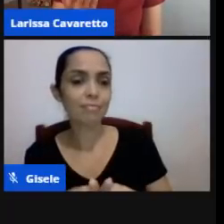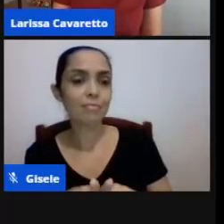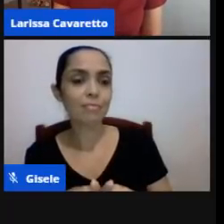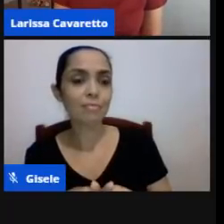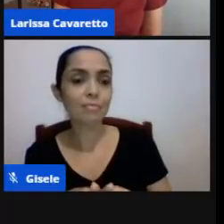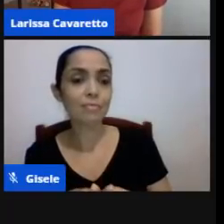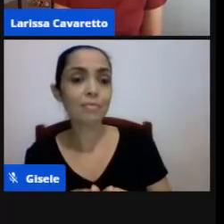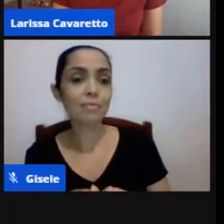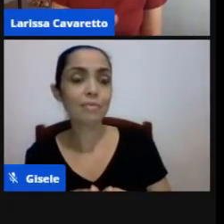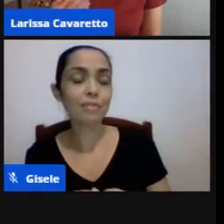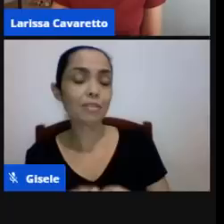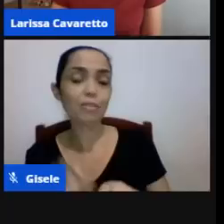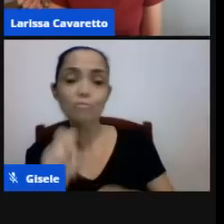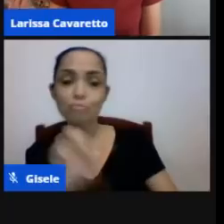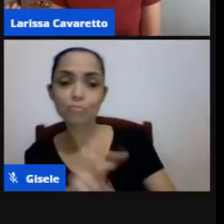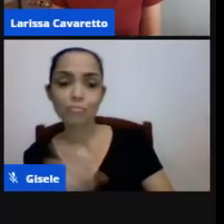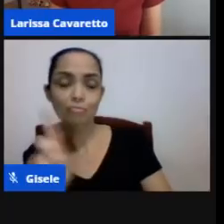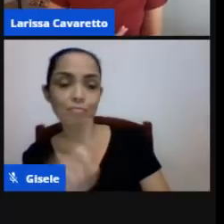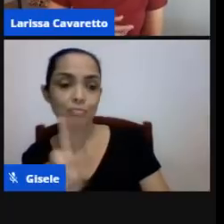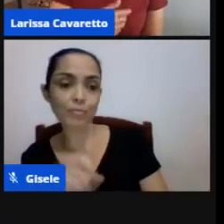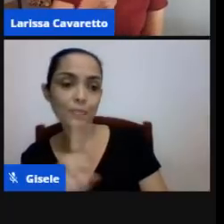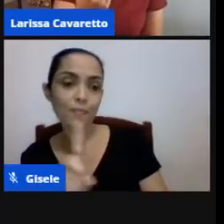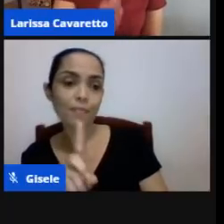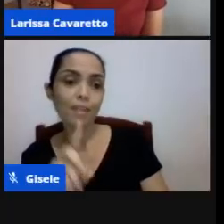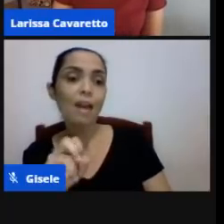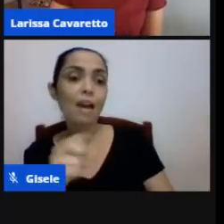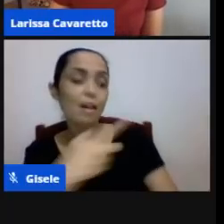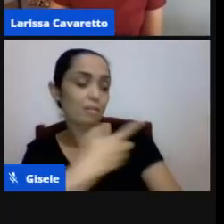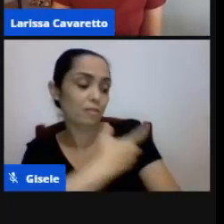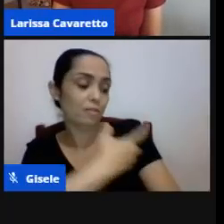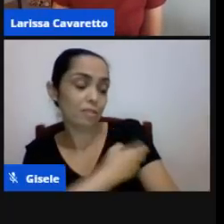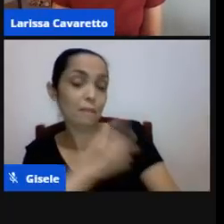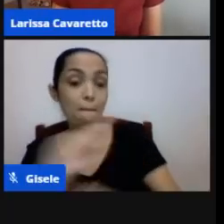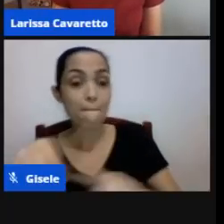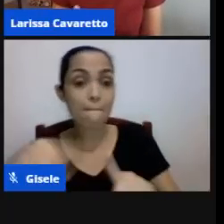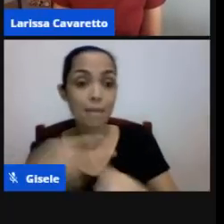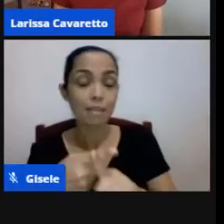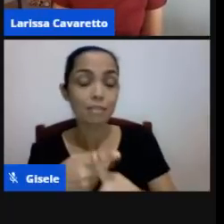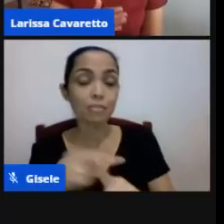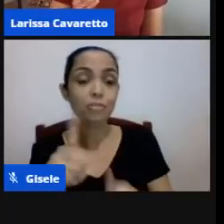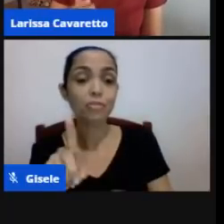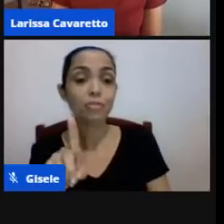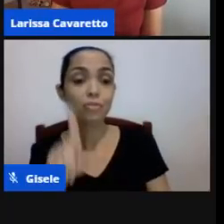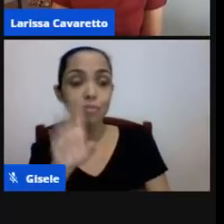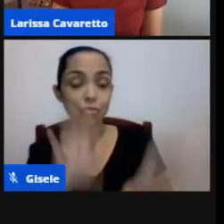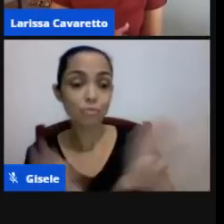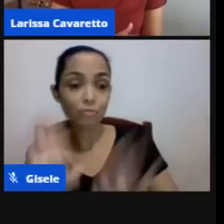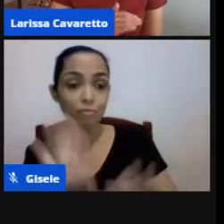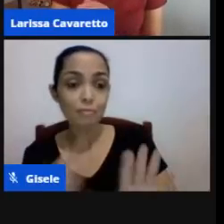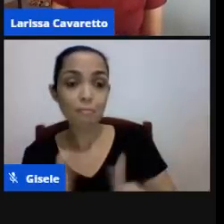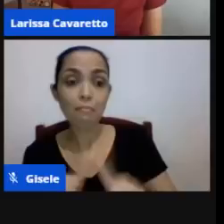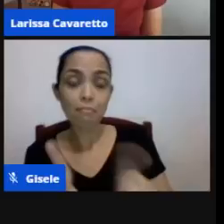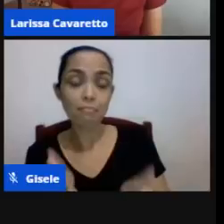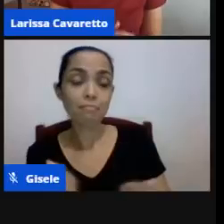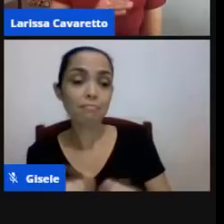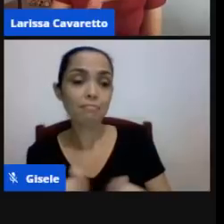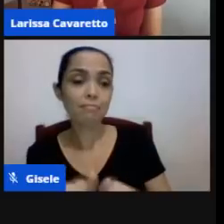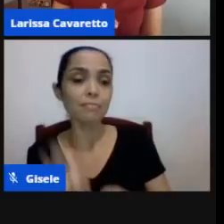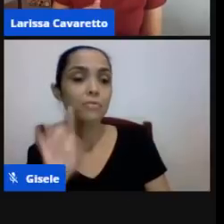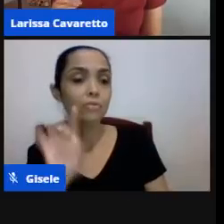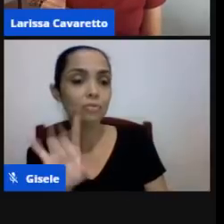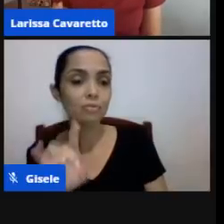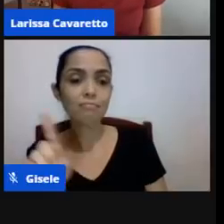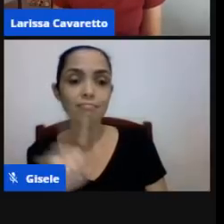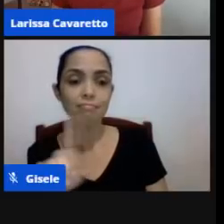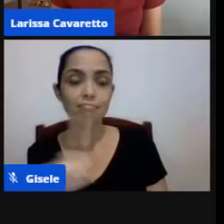você também não vai pegar. É óbvio que a vacinação é uma medida a mais. Sim, ela é uma medida a mais. Mas, como eu falei, não é só ela. Ela, de